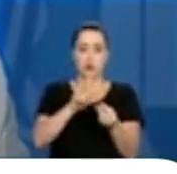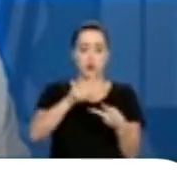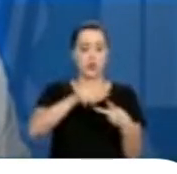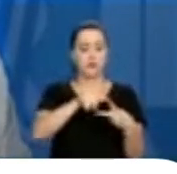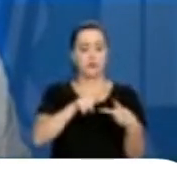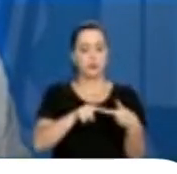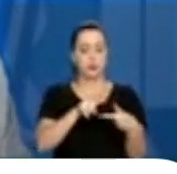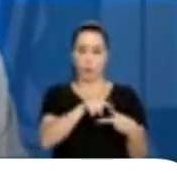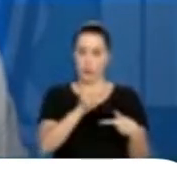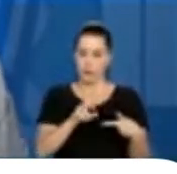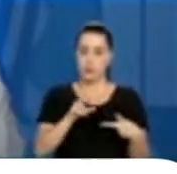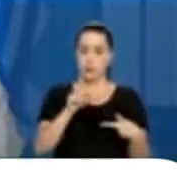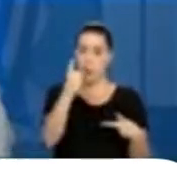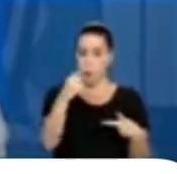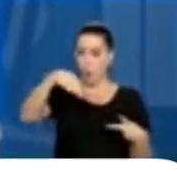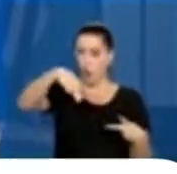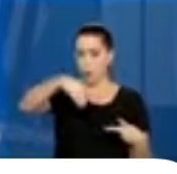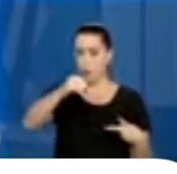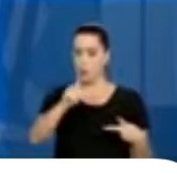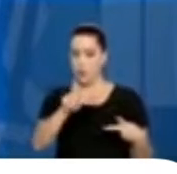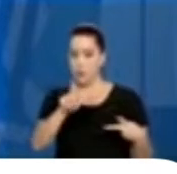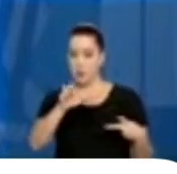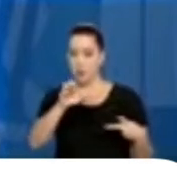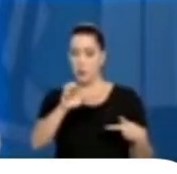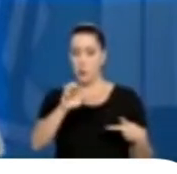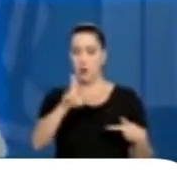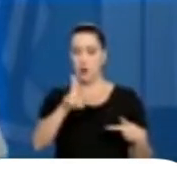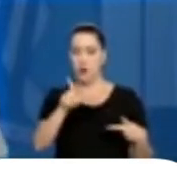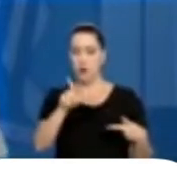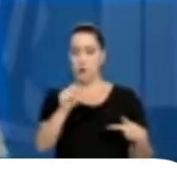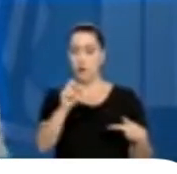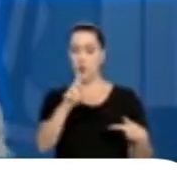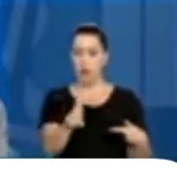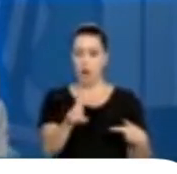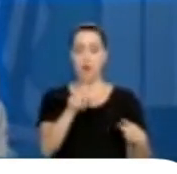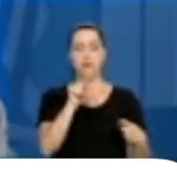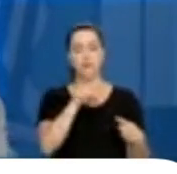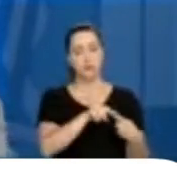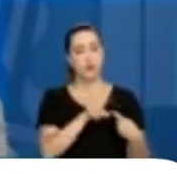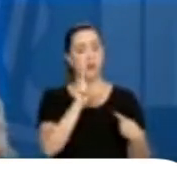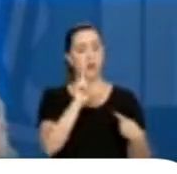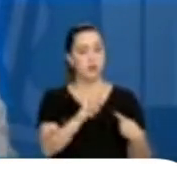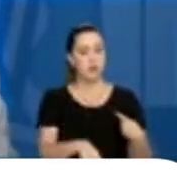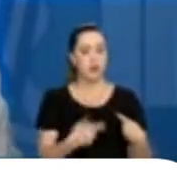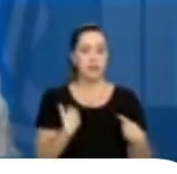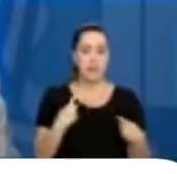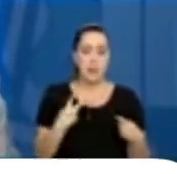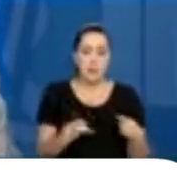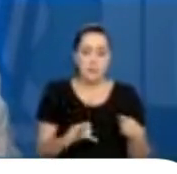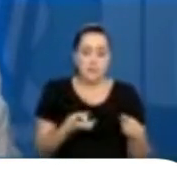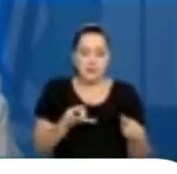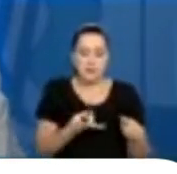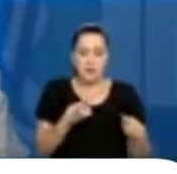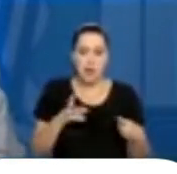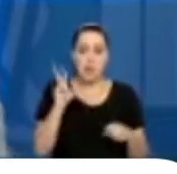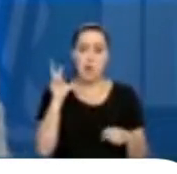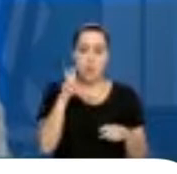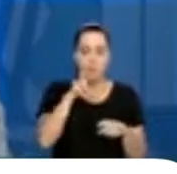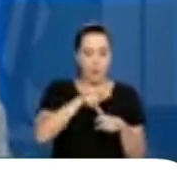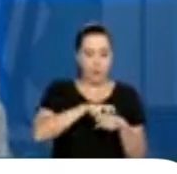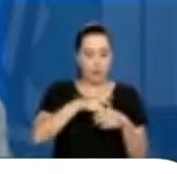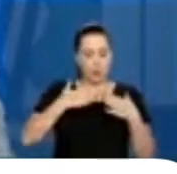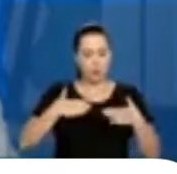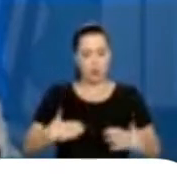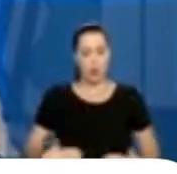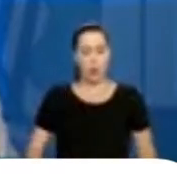testes moleculares e testes sorológicos. Os testes moleculares, eles detectam o vírus no corpo